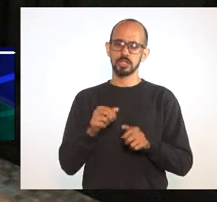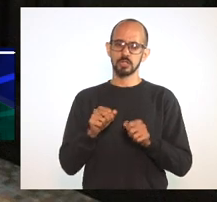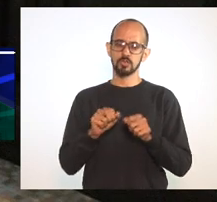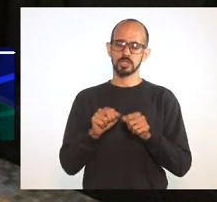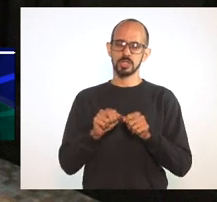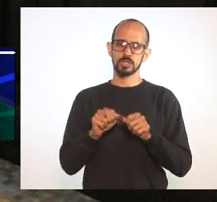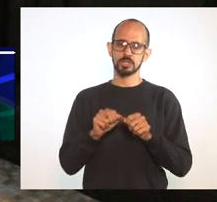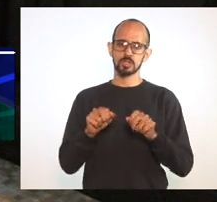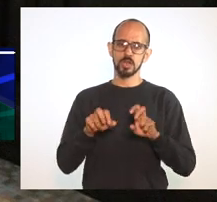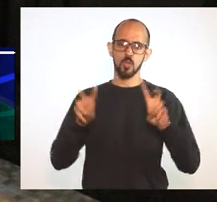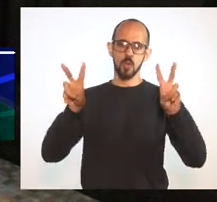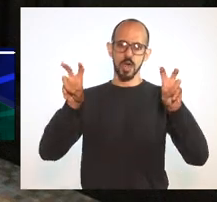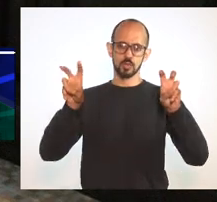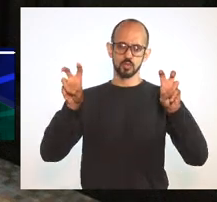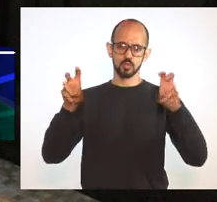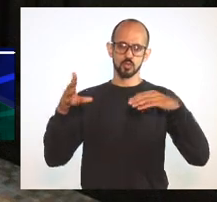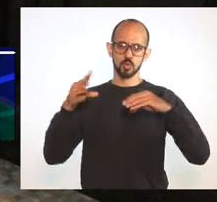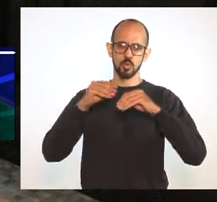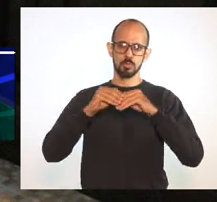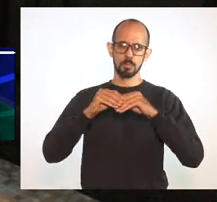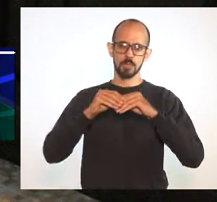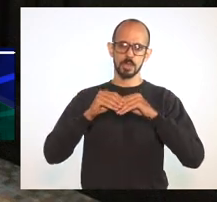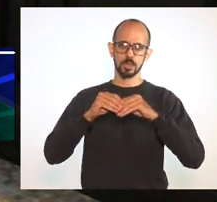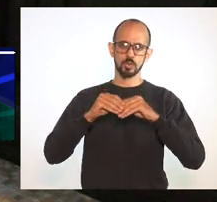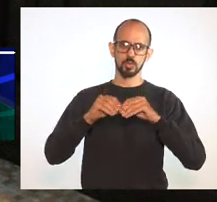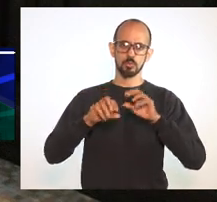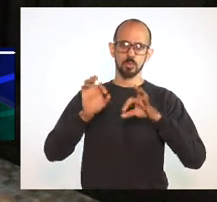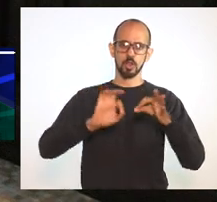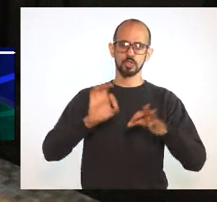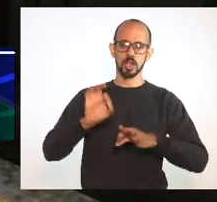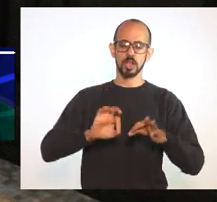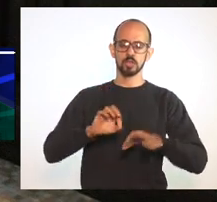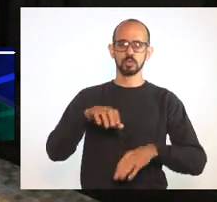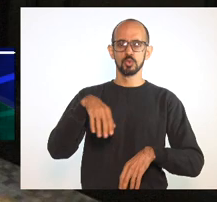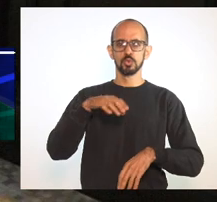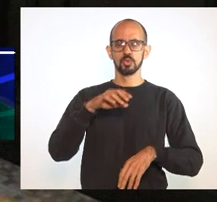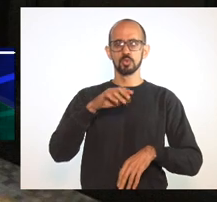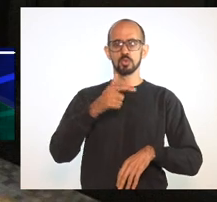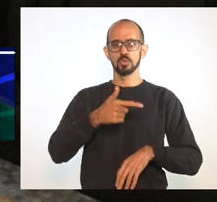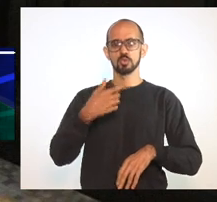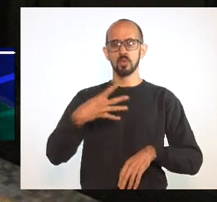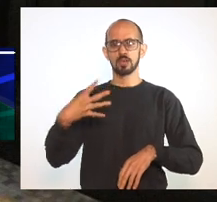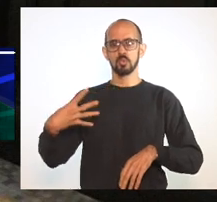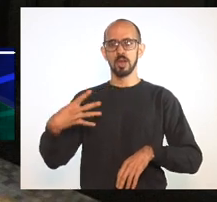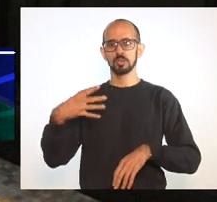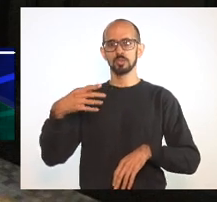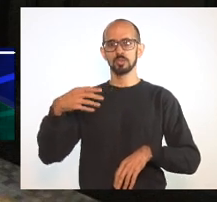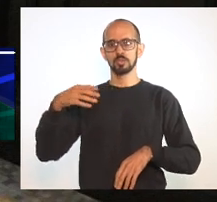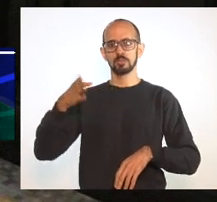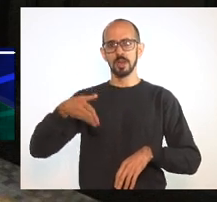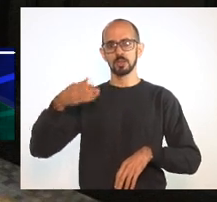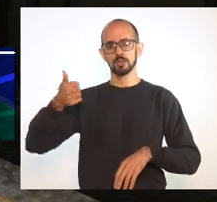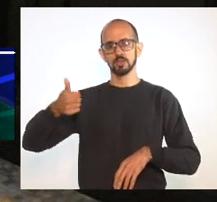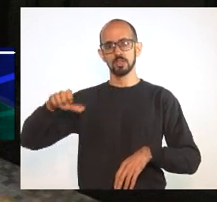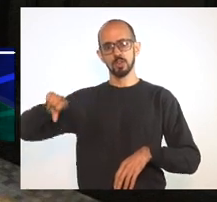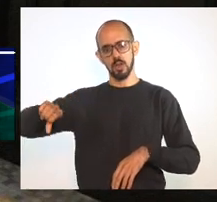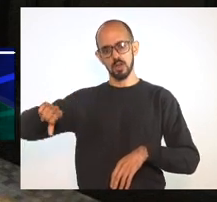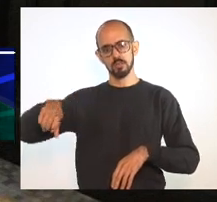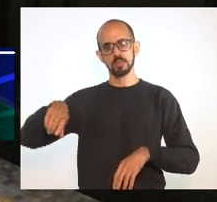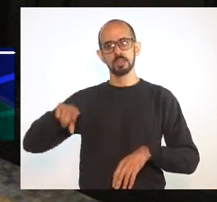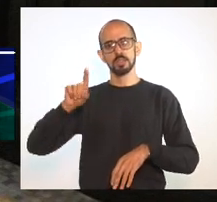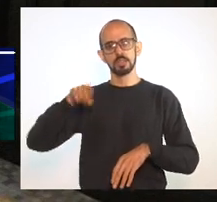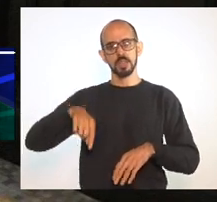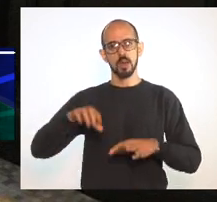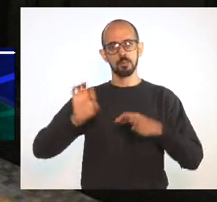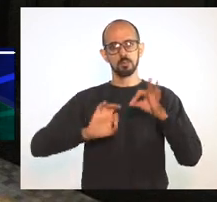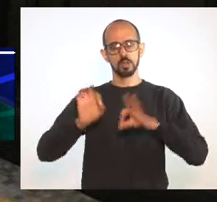projeto 1644 de 2019, que é fruto da CPI do Hospital da Mulher de Cabo Frio, que nós